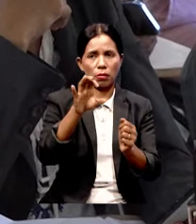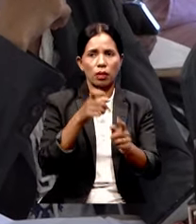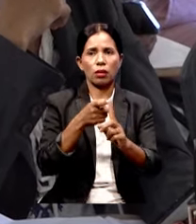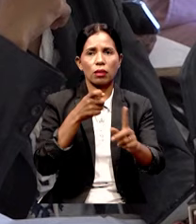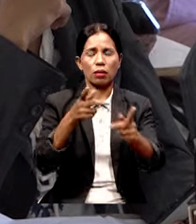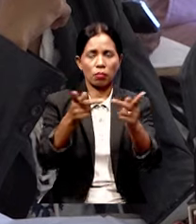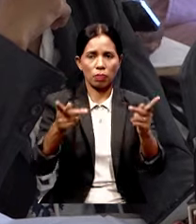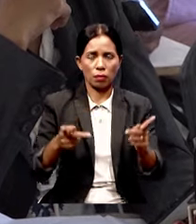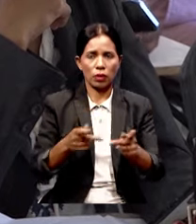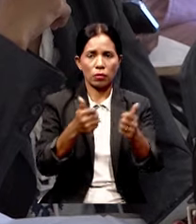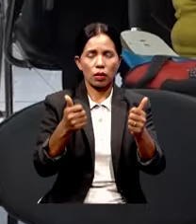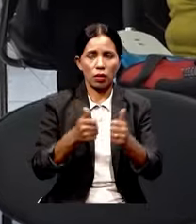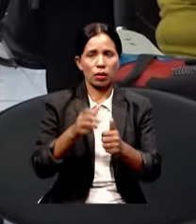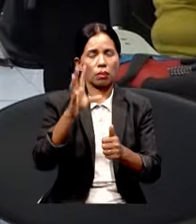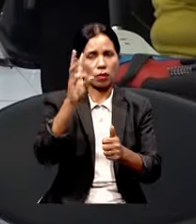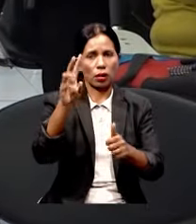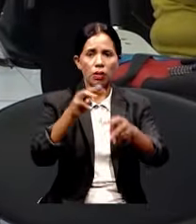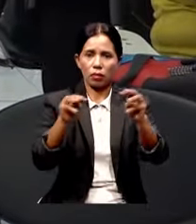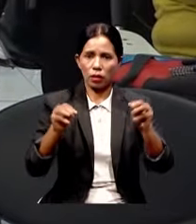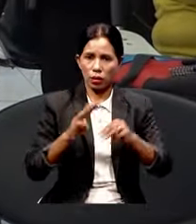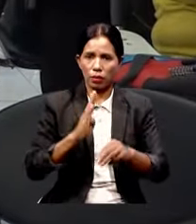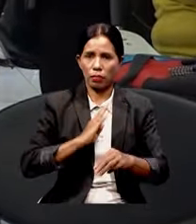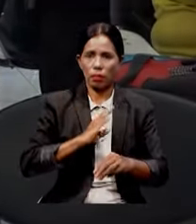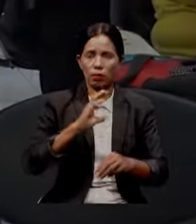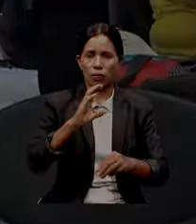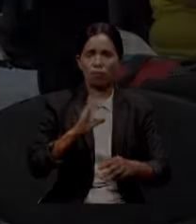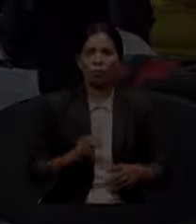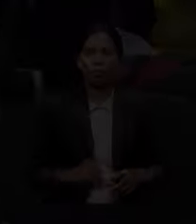o seu posto nen e a município Bocao. Serina Lopes, Joel Sarmento, GMN.